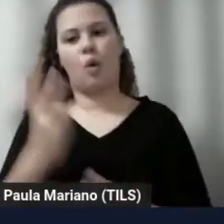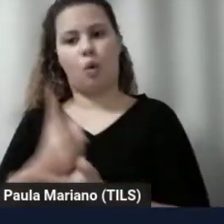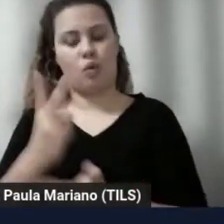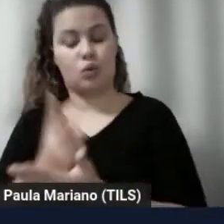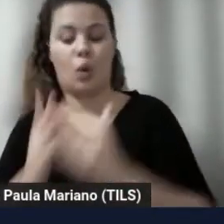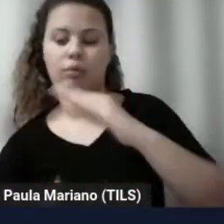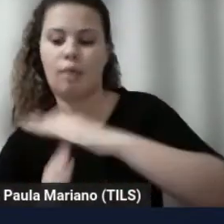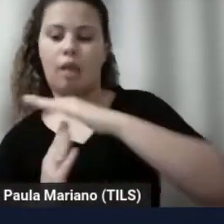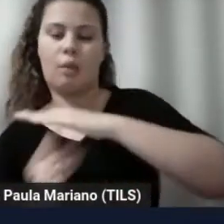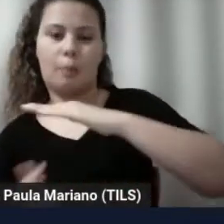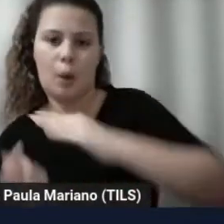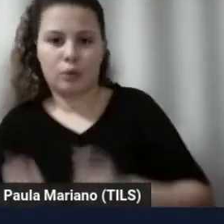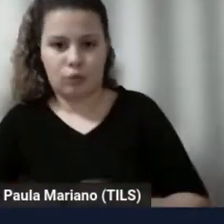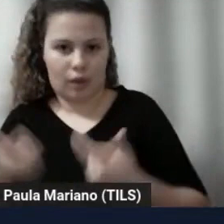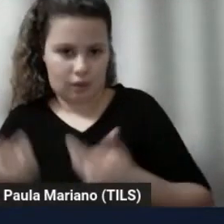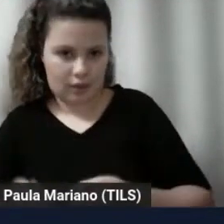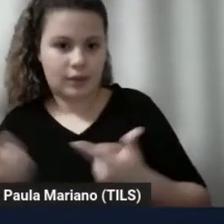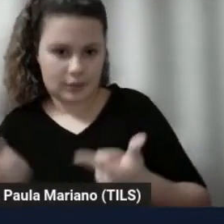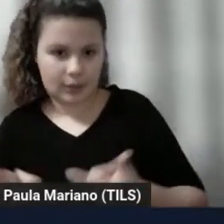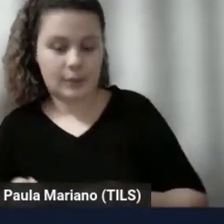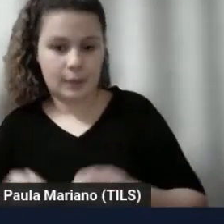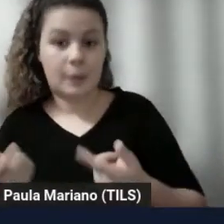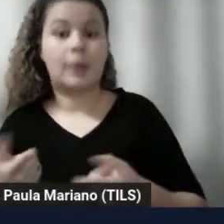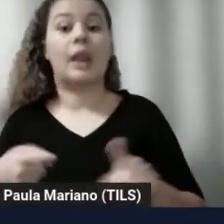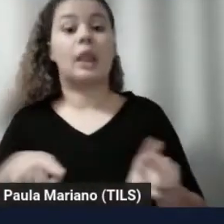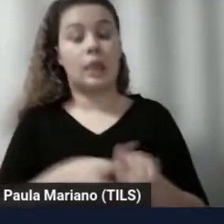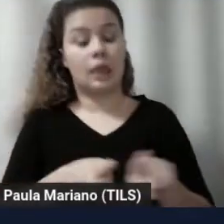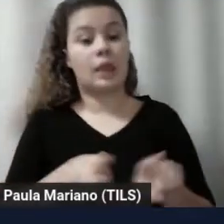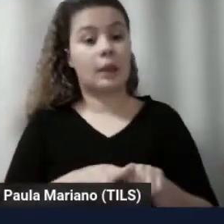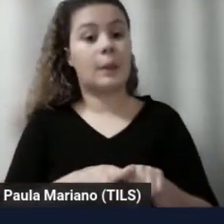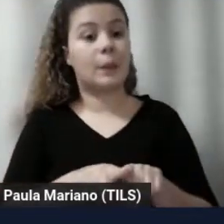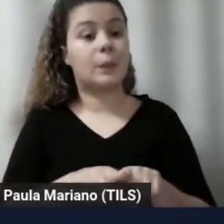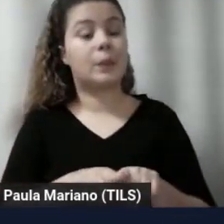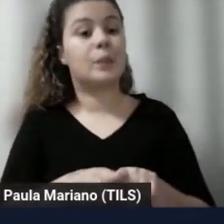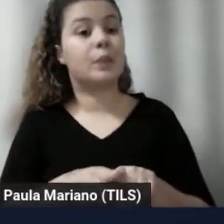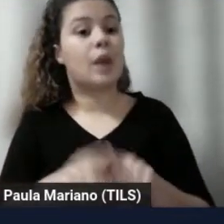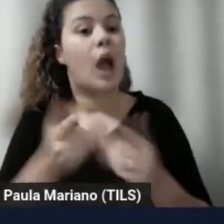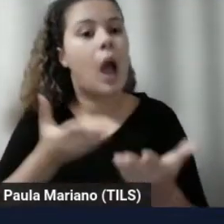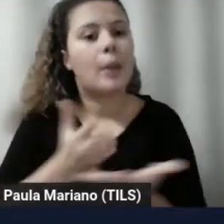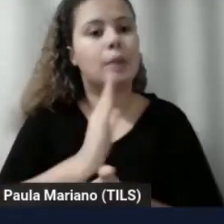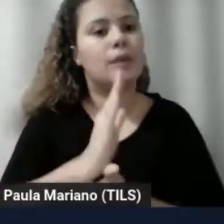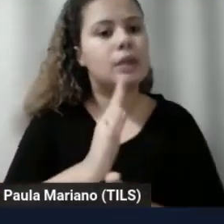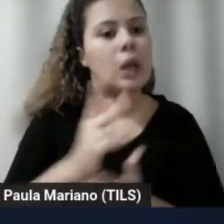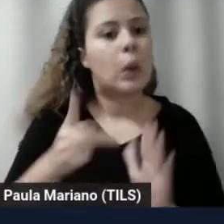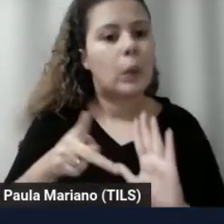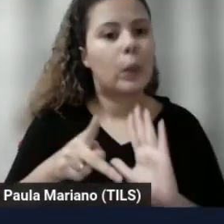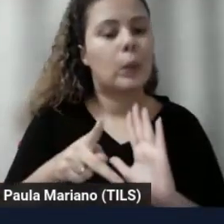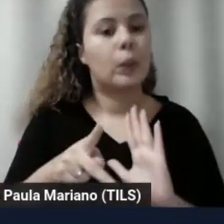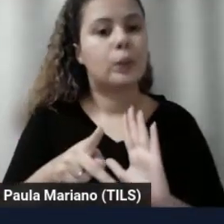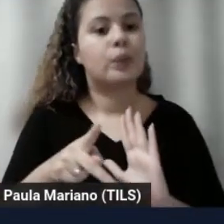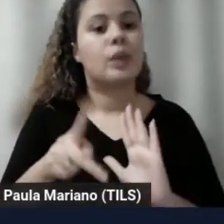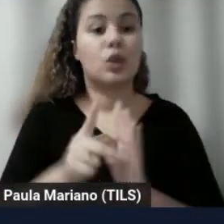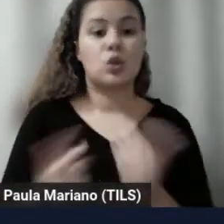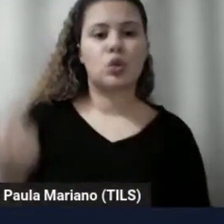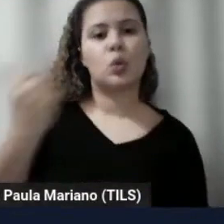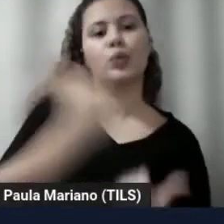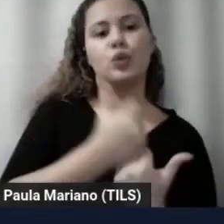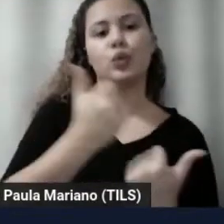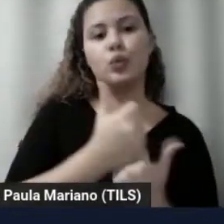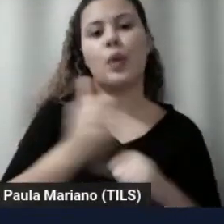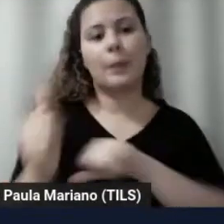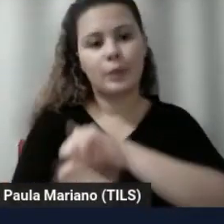gastos. Também tem relação com a aprovação relâmpago desse substitutivo de